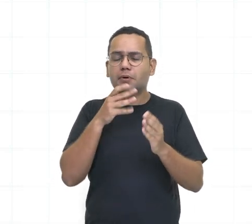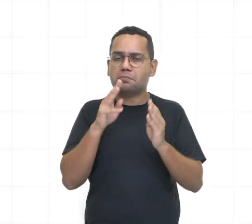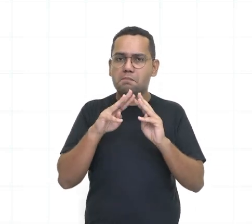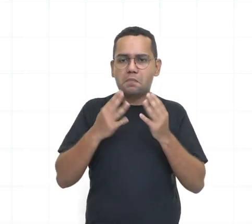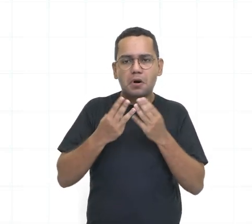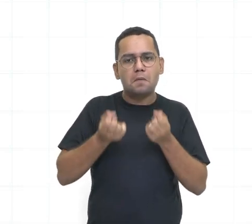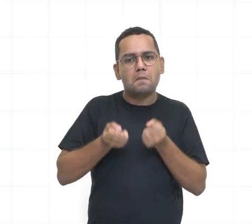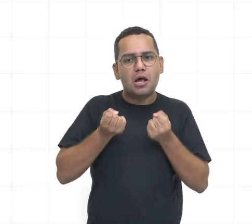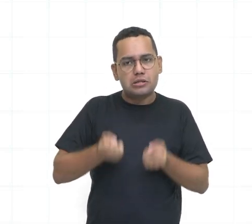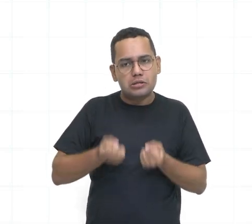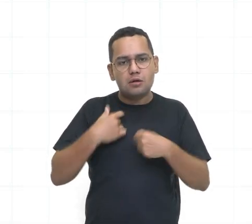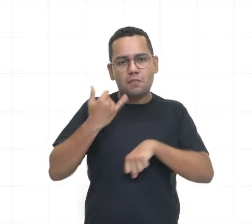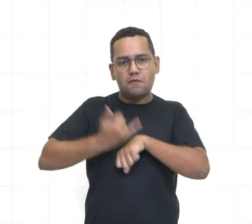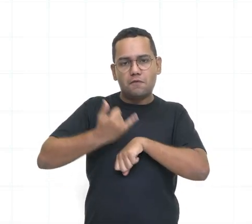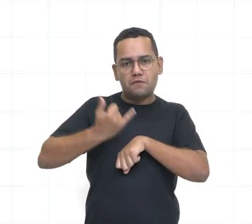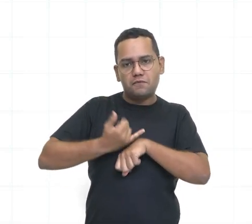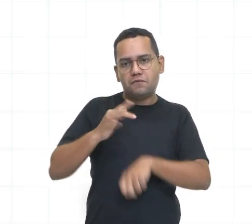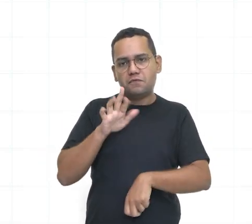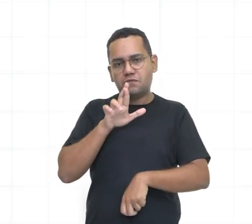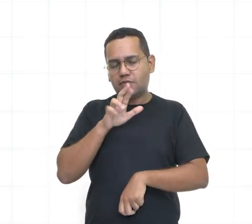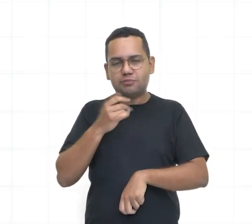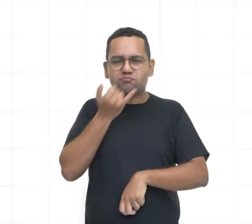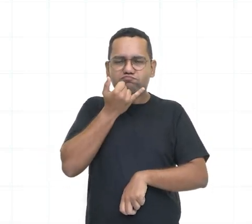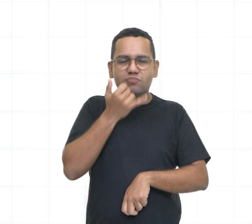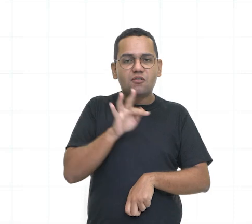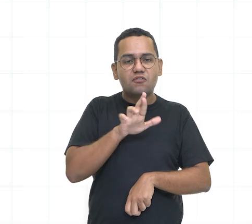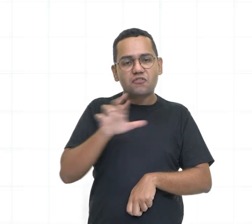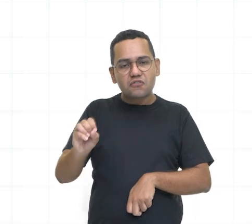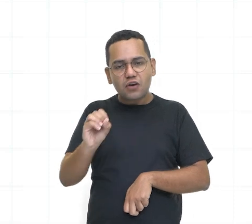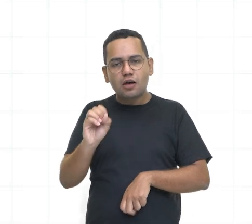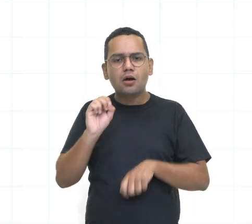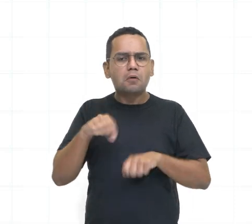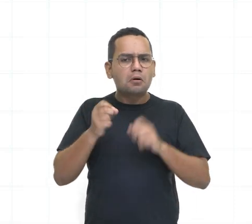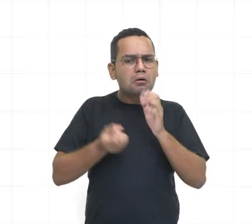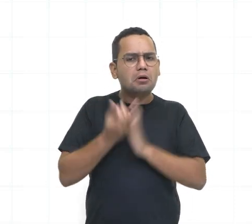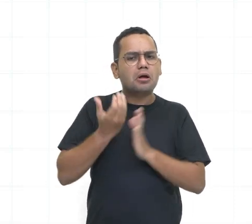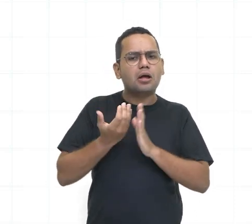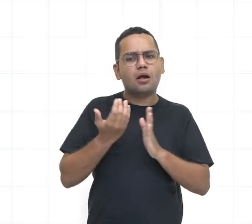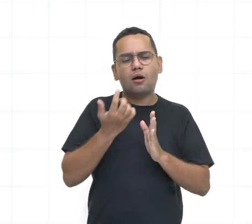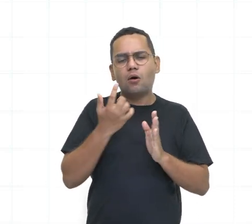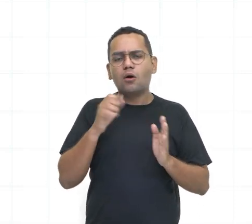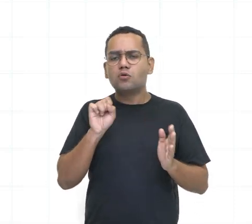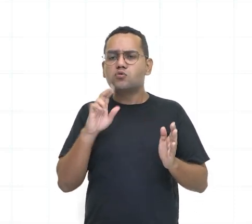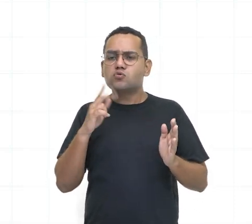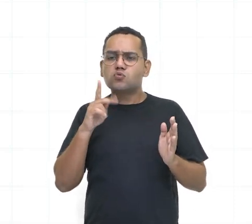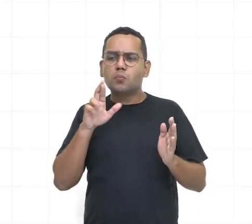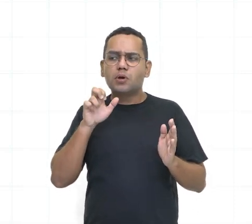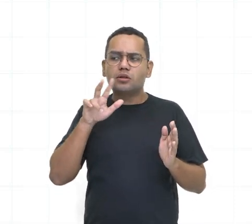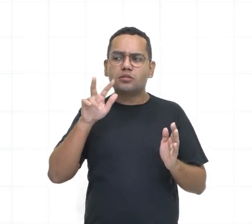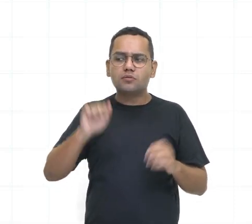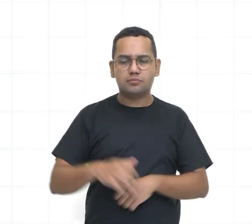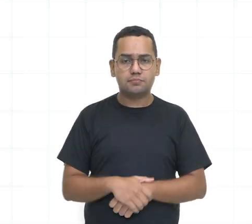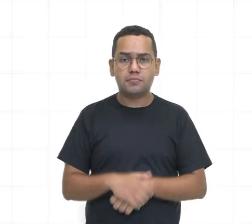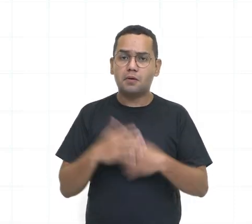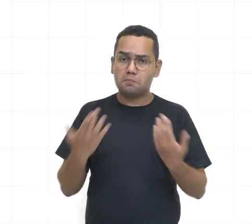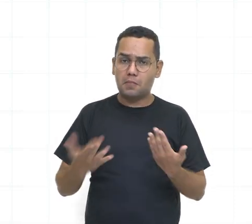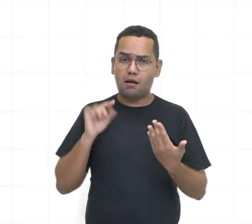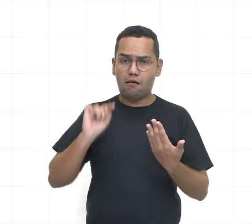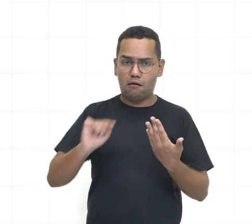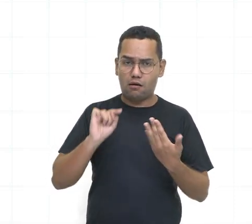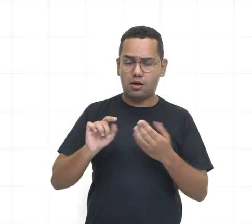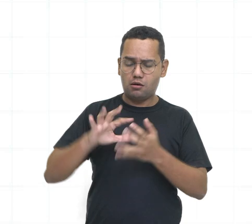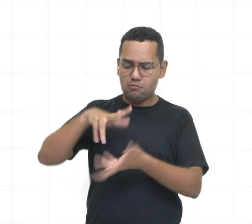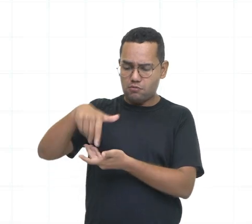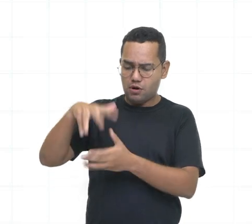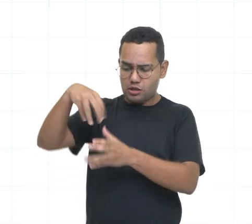supernova? O detalhe é muito simples, porque nas explosões de supernova, as temperaturas atingidas no núcleo da estrela são